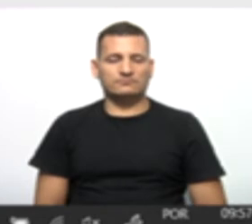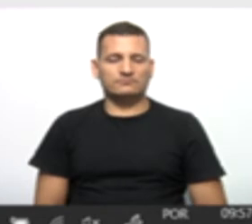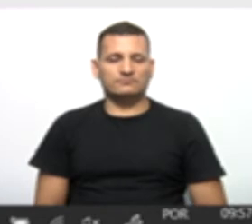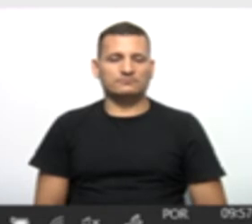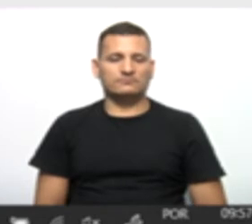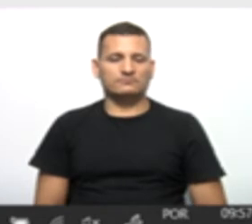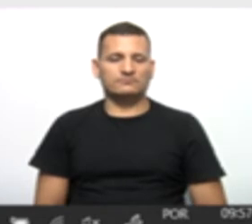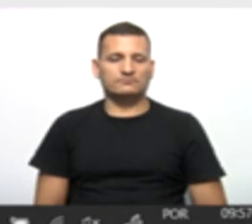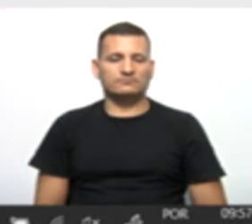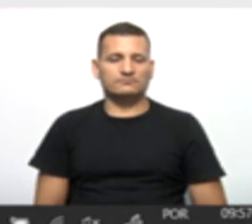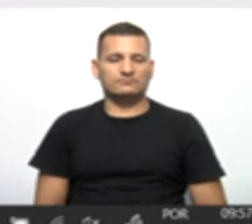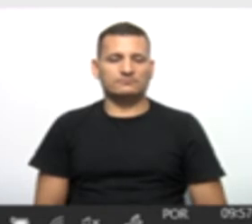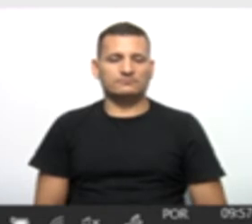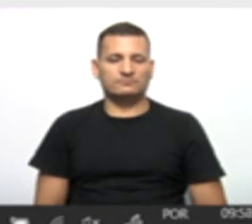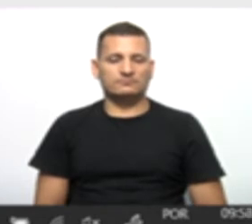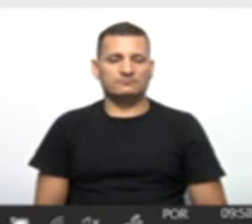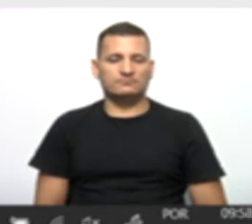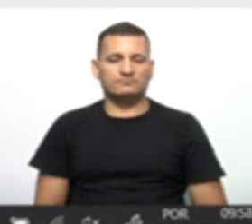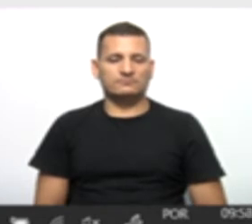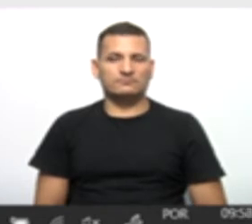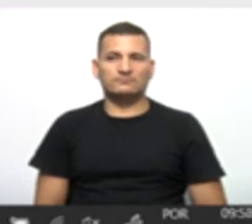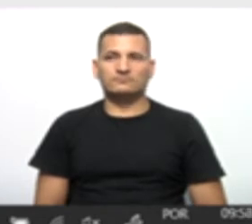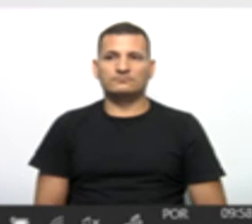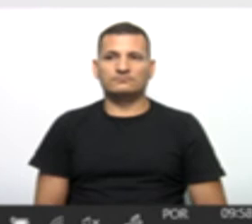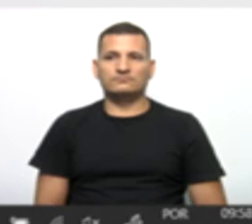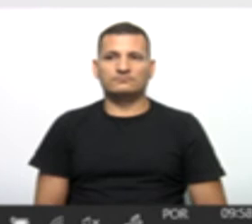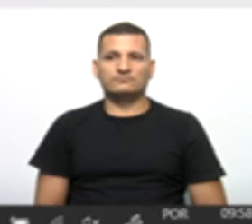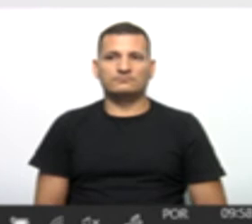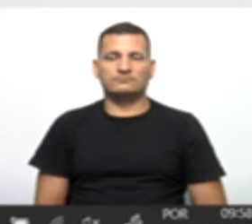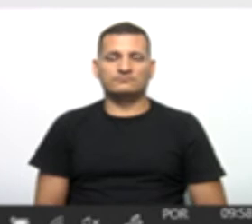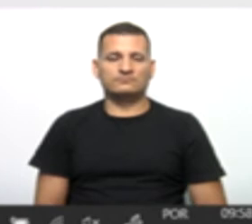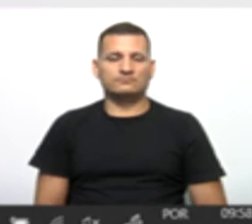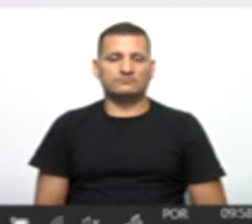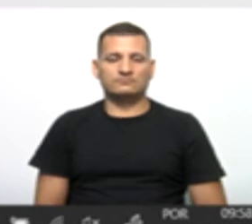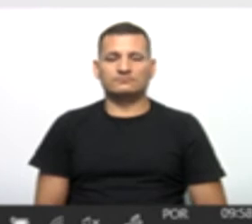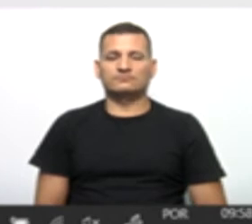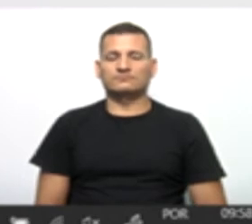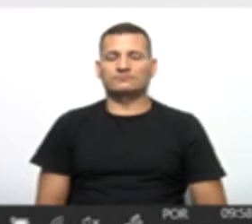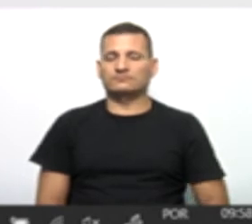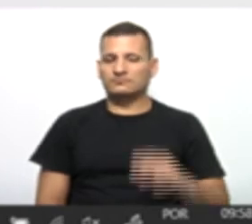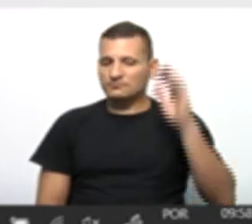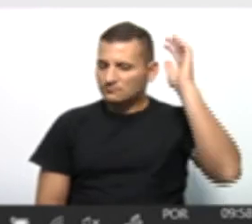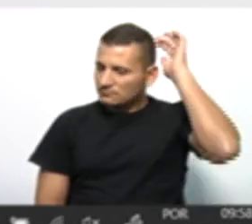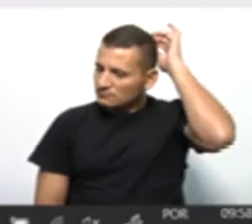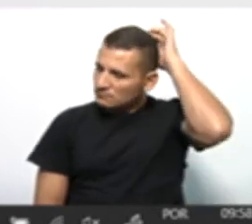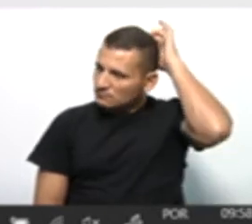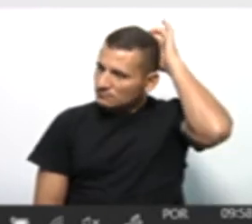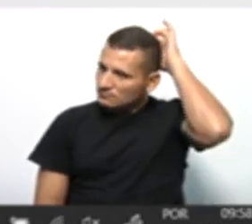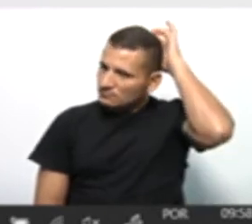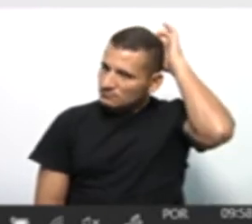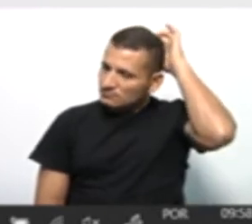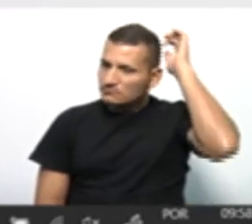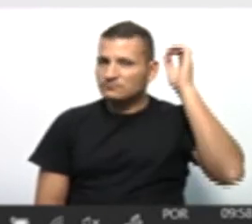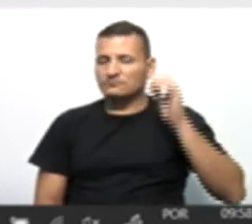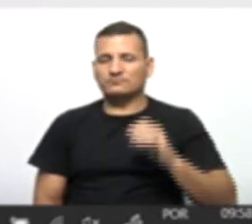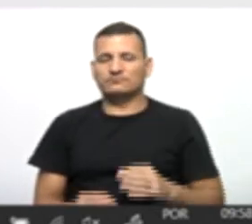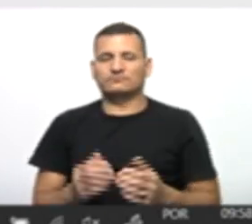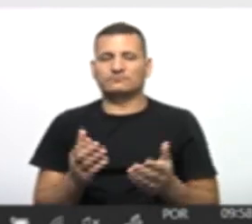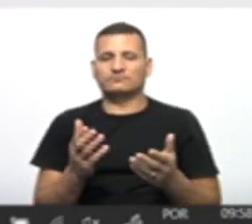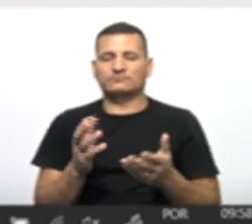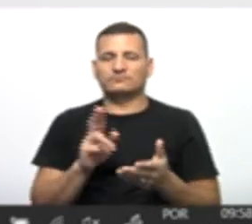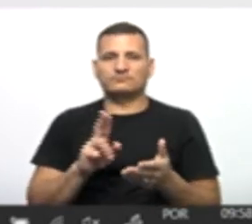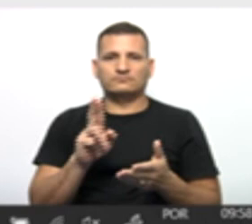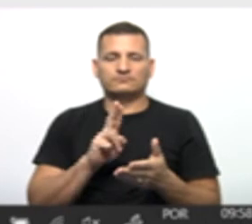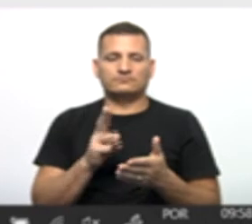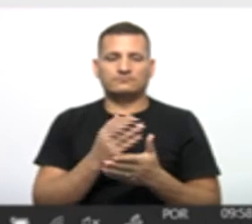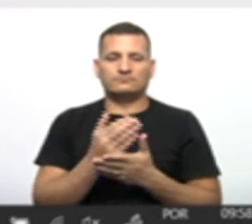Create database, meu banco, ok. E aí, como a gente falou, para eu começar a utilizar uma base de dados, primeiro eu tenho que